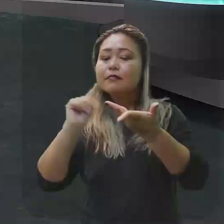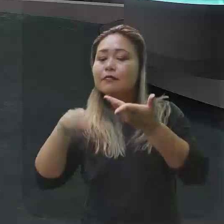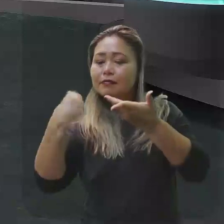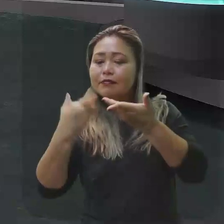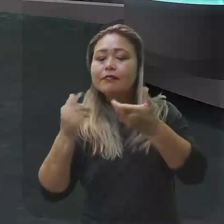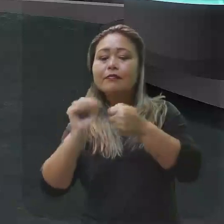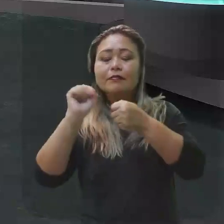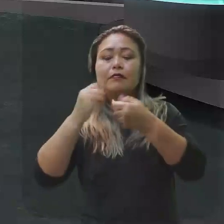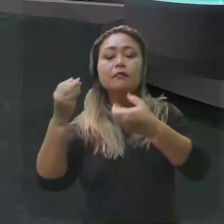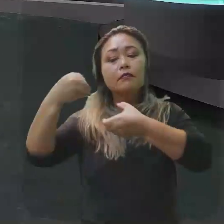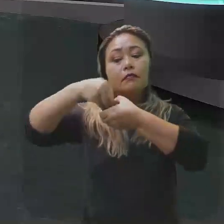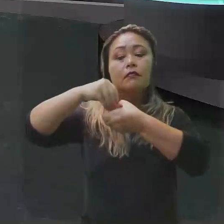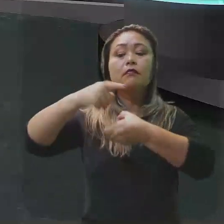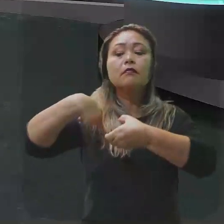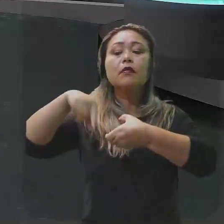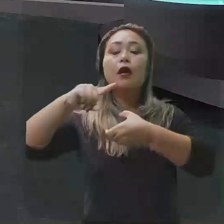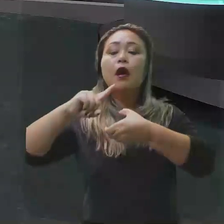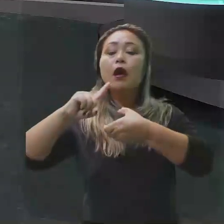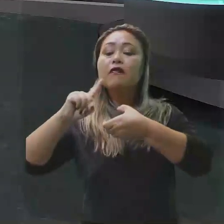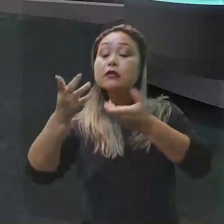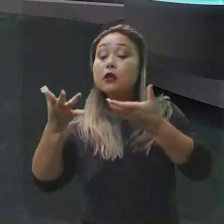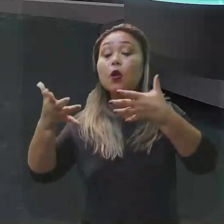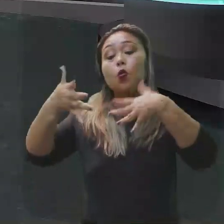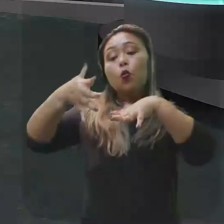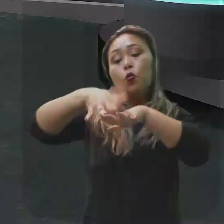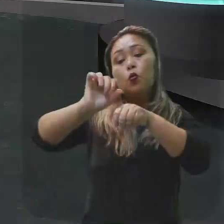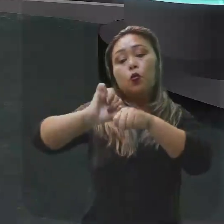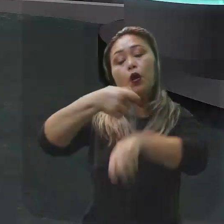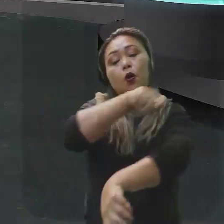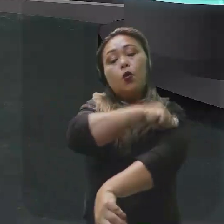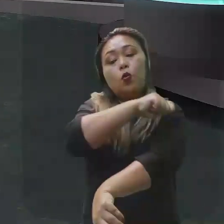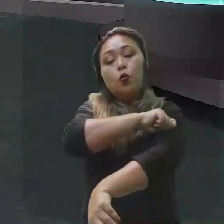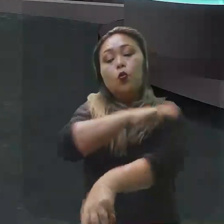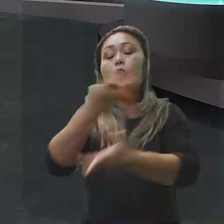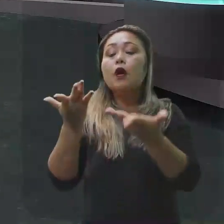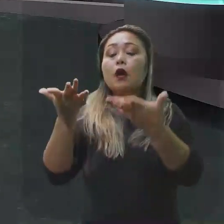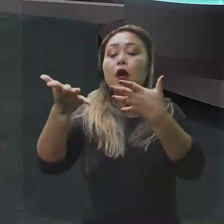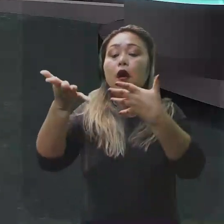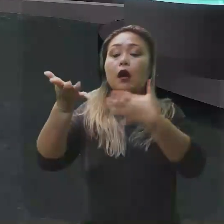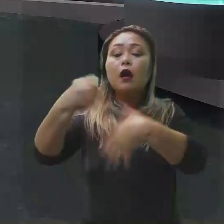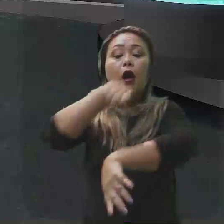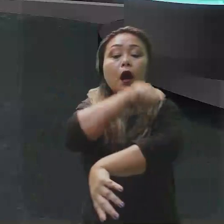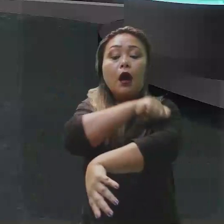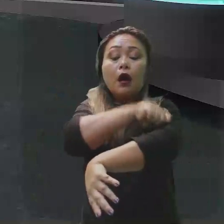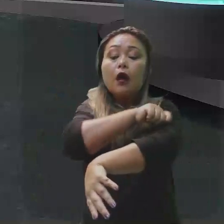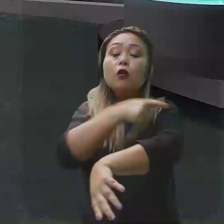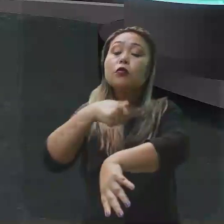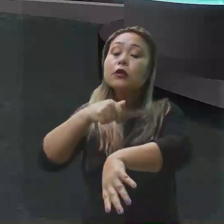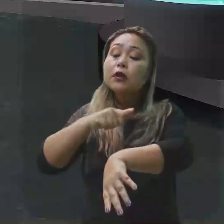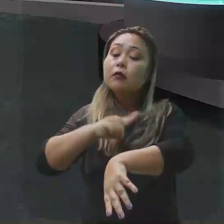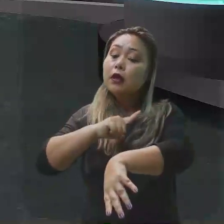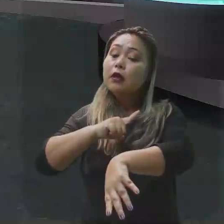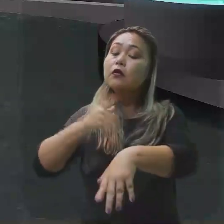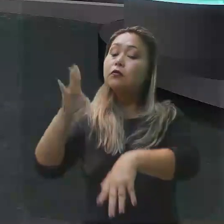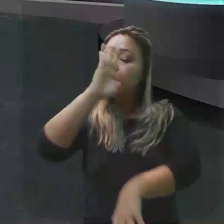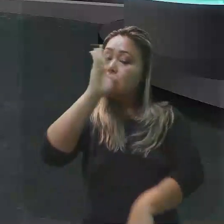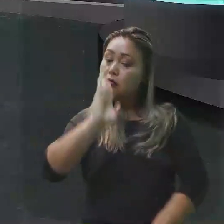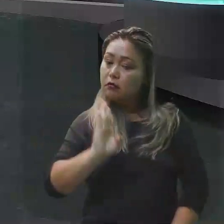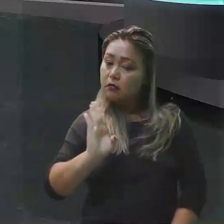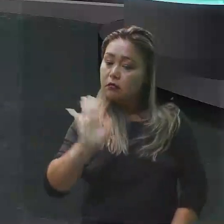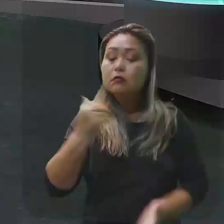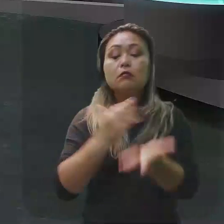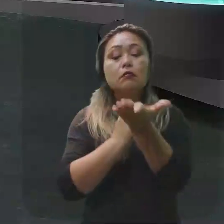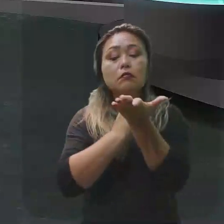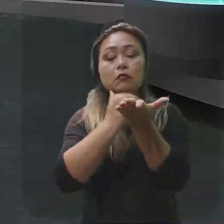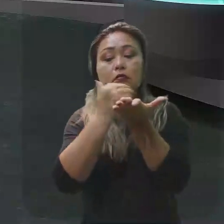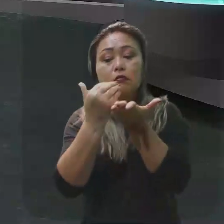nossas aulas, aí, incluindo os nossos alunos, tanto os alunos da mediação como alunos de todo o Brasil. Então vamos dar início à nossa